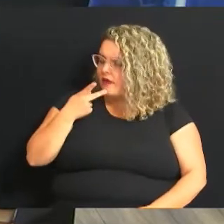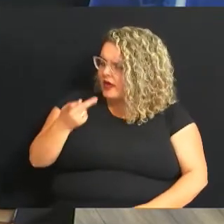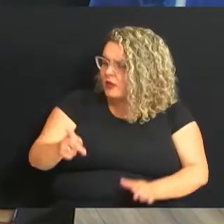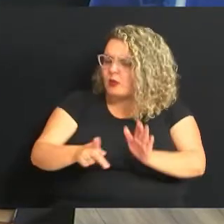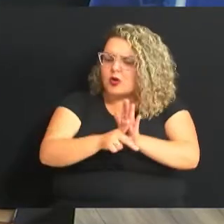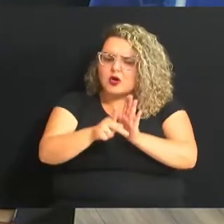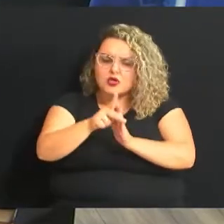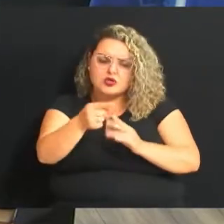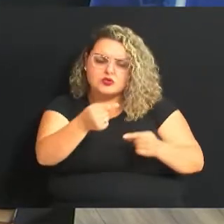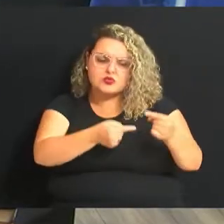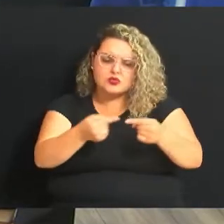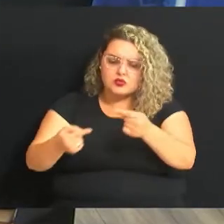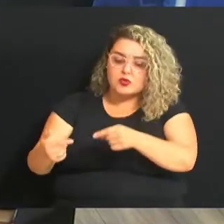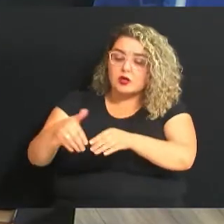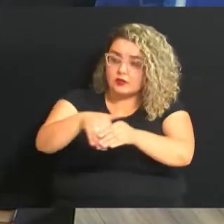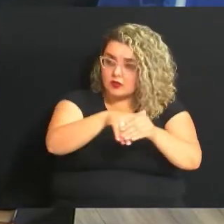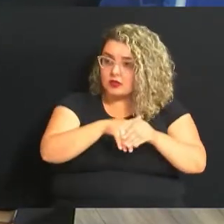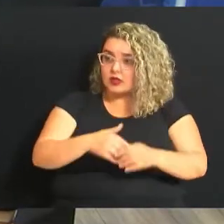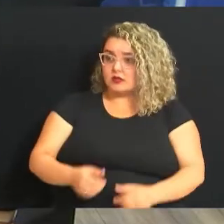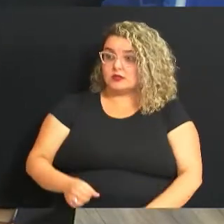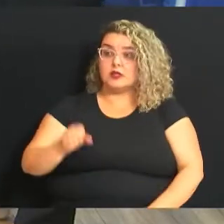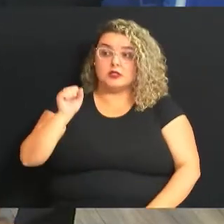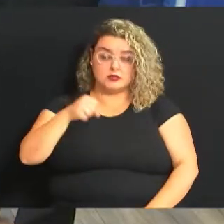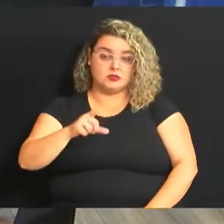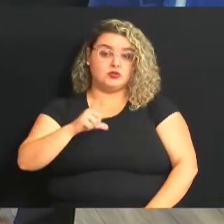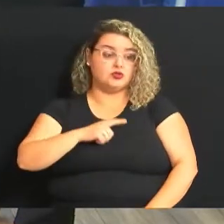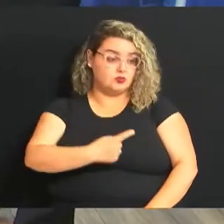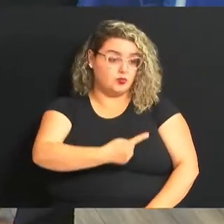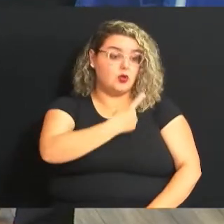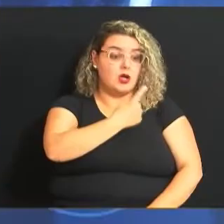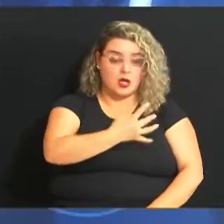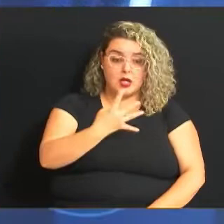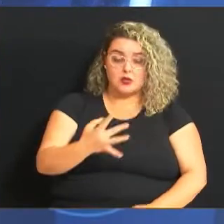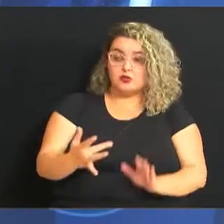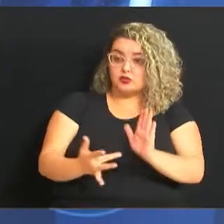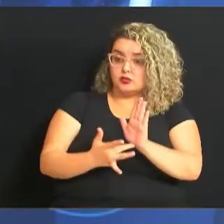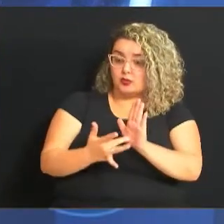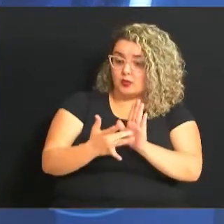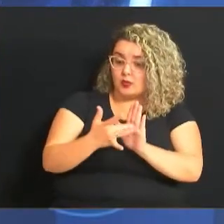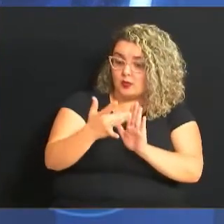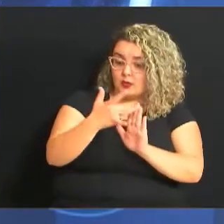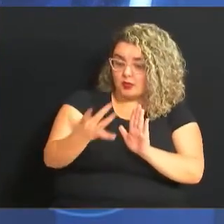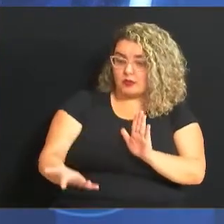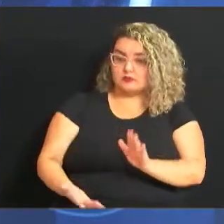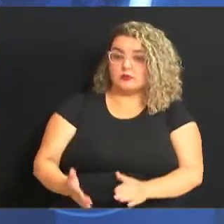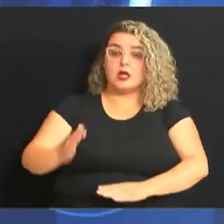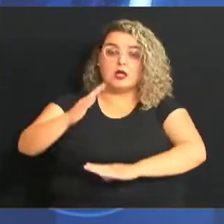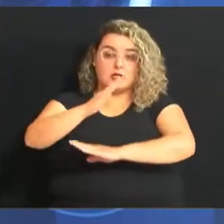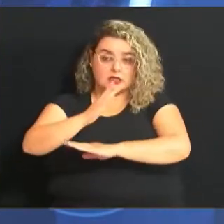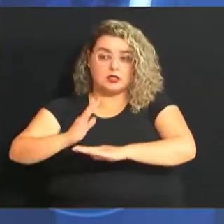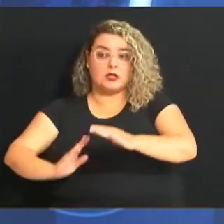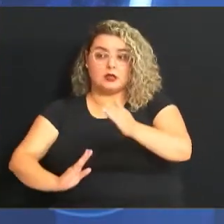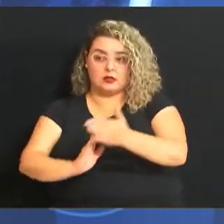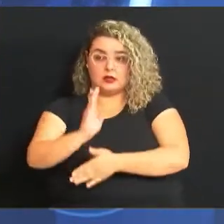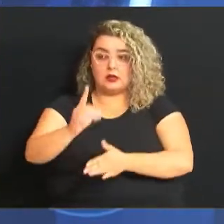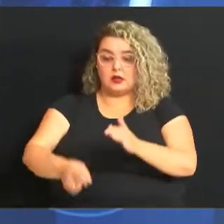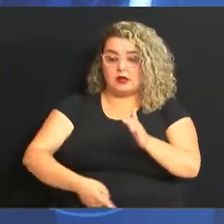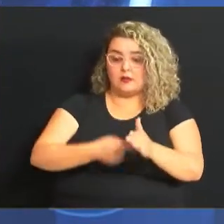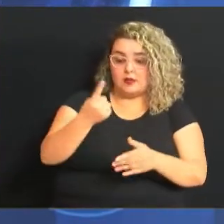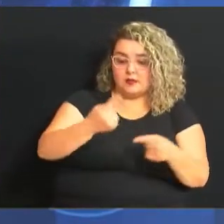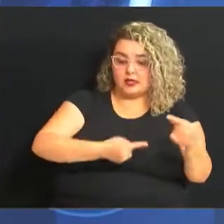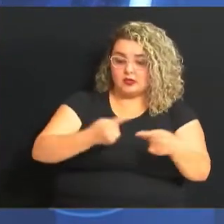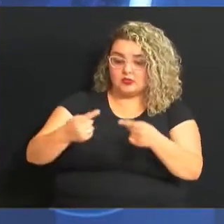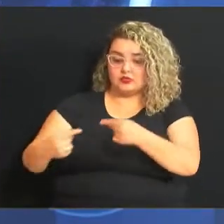foram discutidos e votados. Nós tínhamos 14 projetos na pauta e a Câmara aprovou, em primeira discussão,